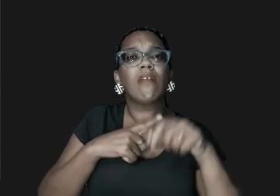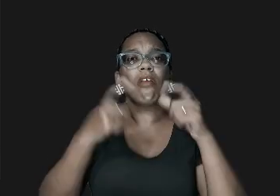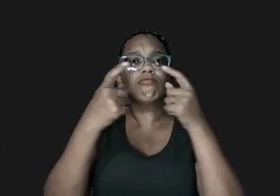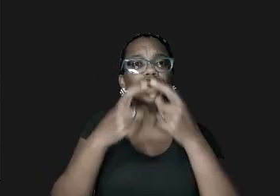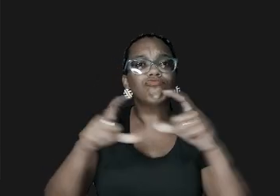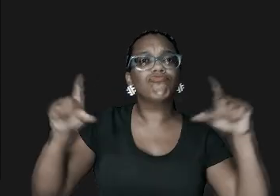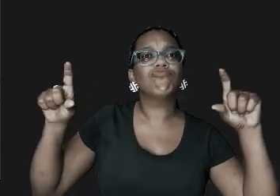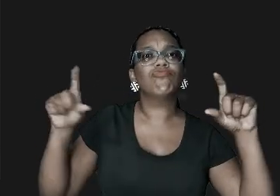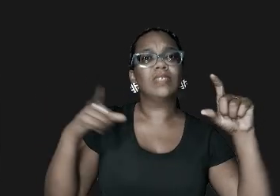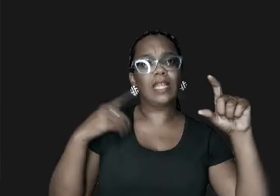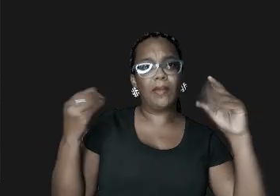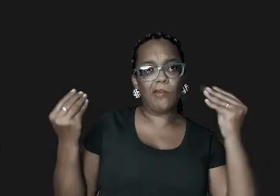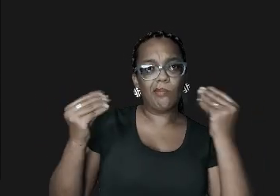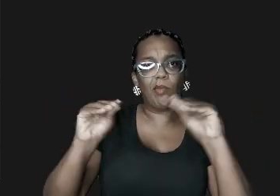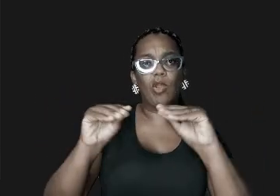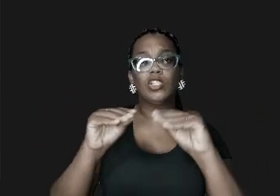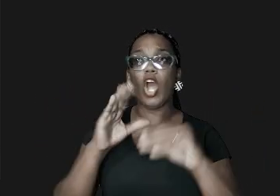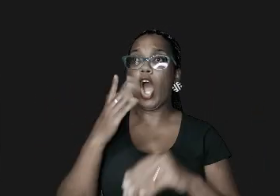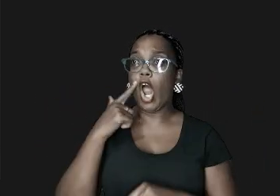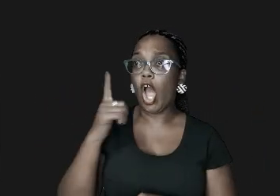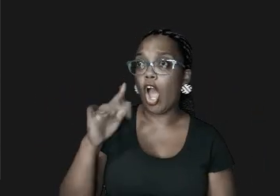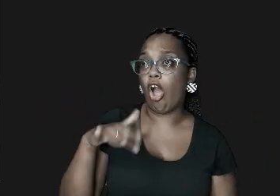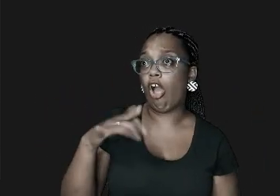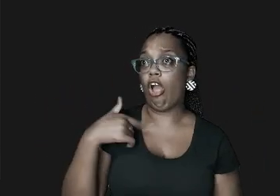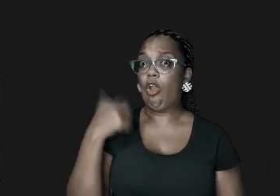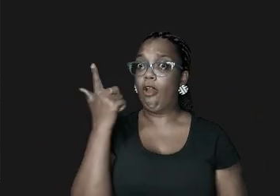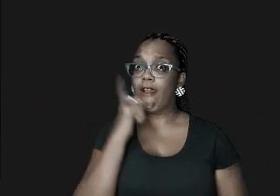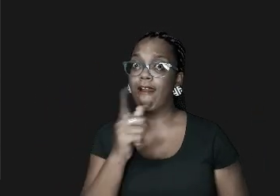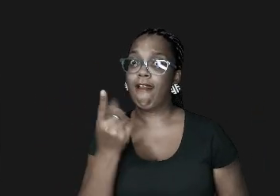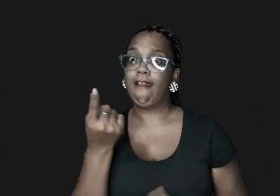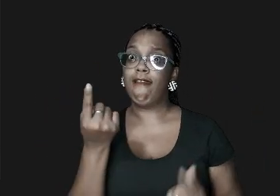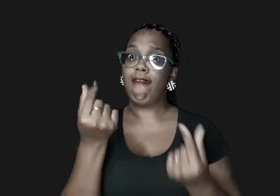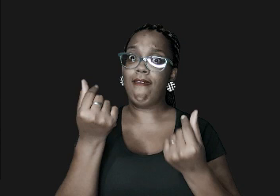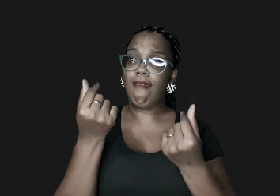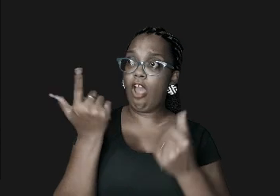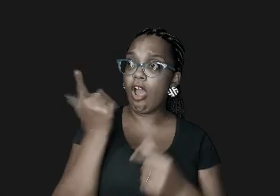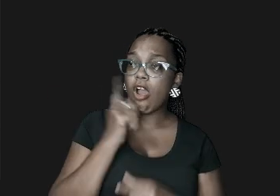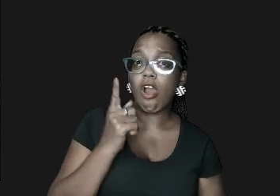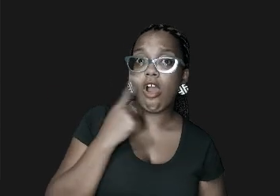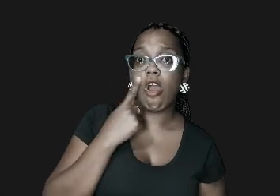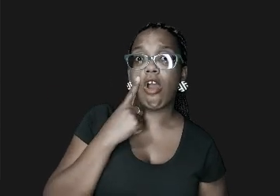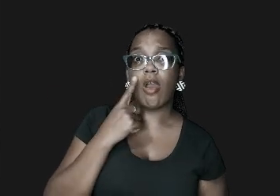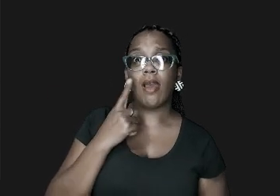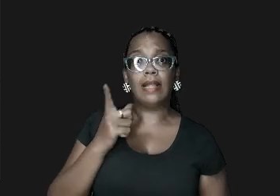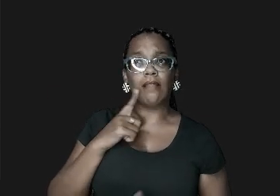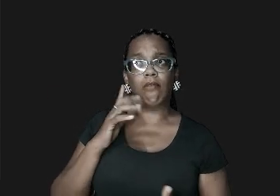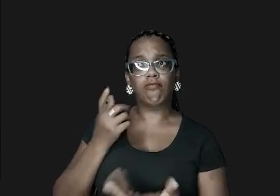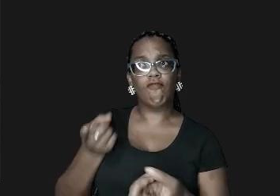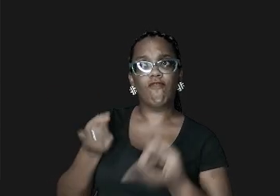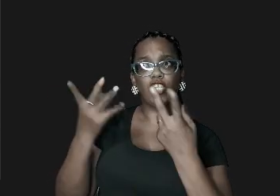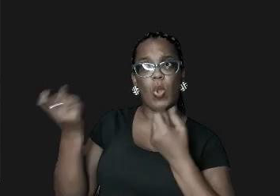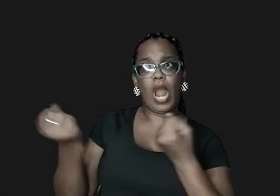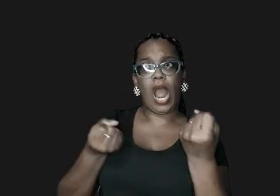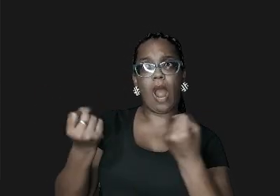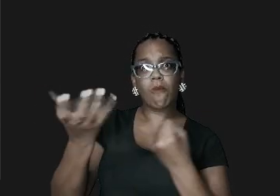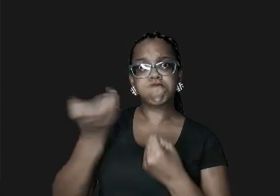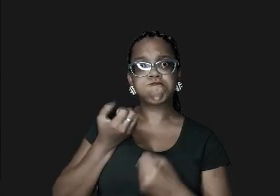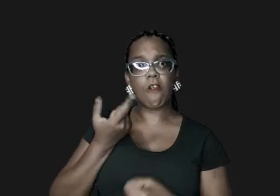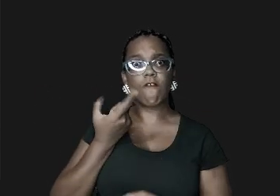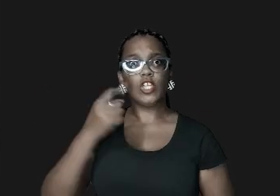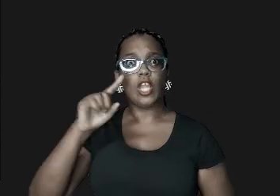prática ali que às vezes colocar uma nota de corretagem para depois mostrar Olha como eu ganhei olha como é que